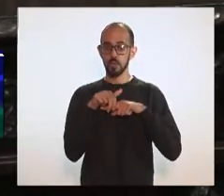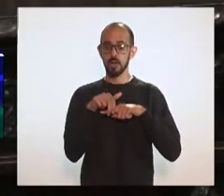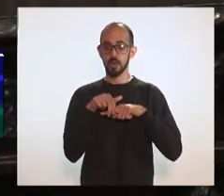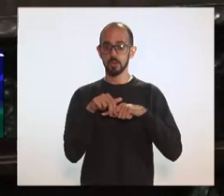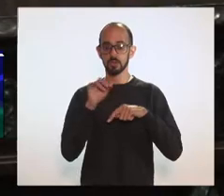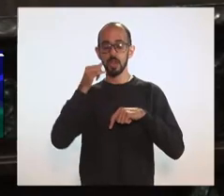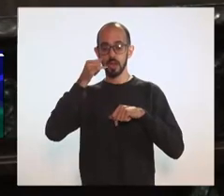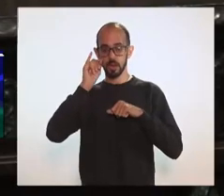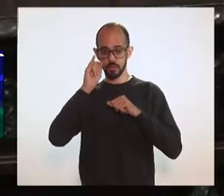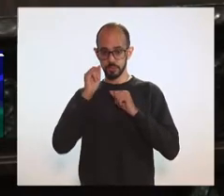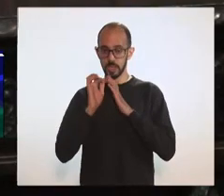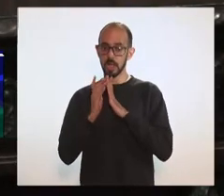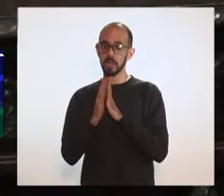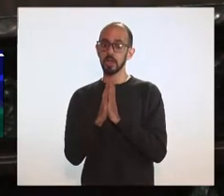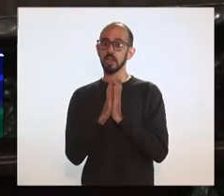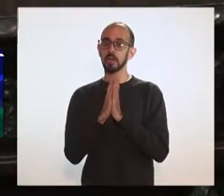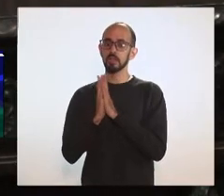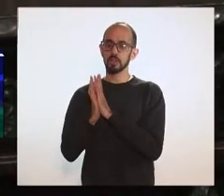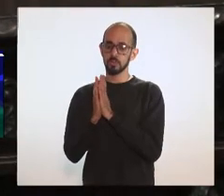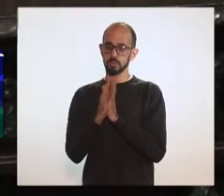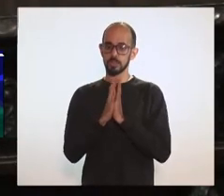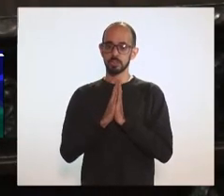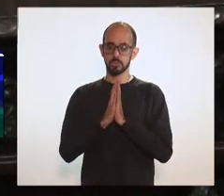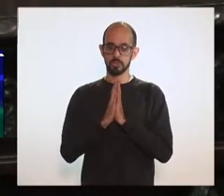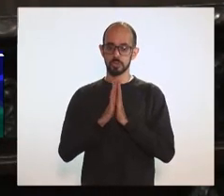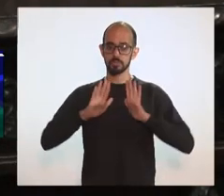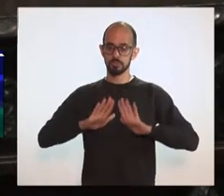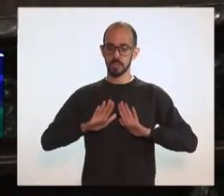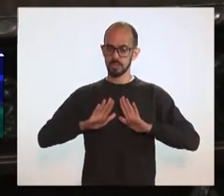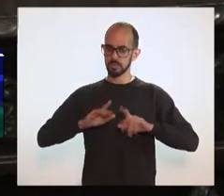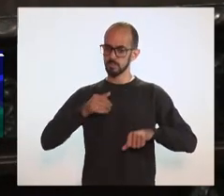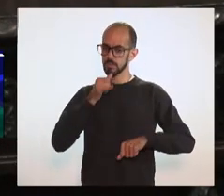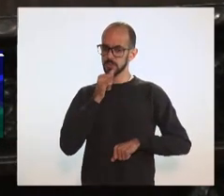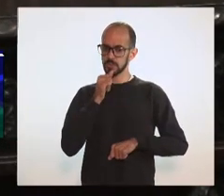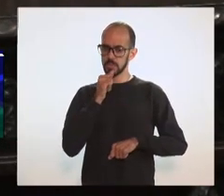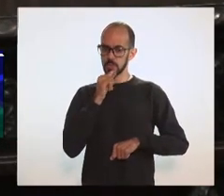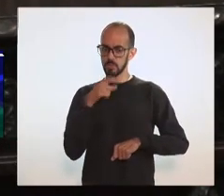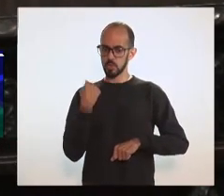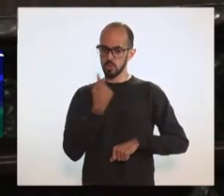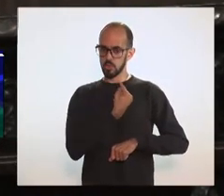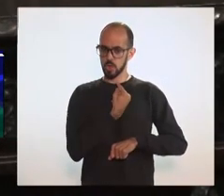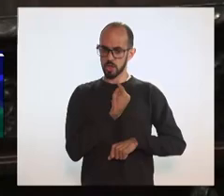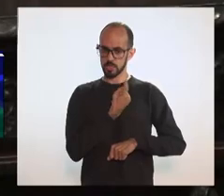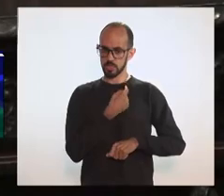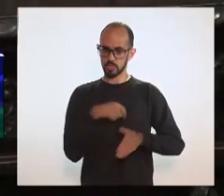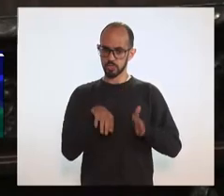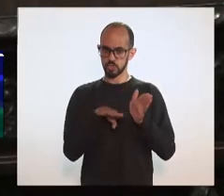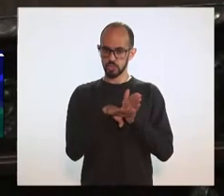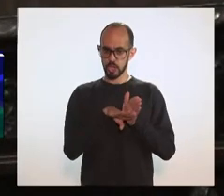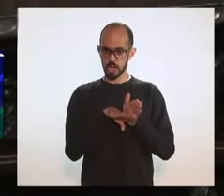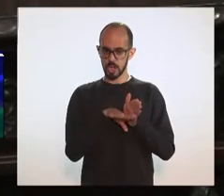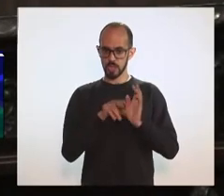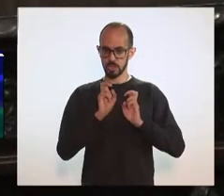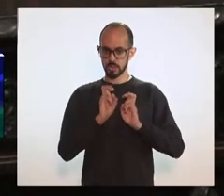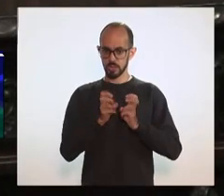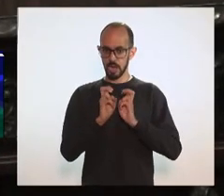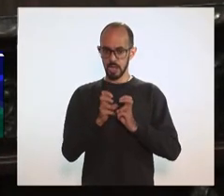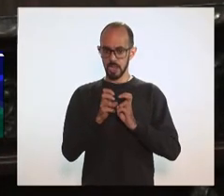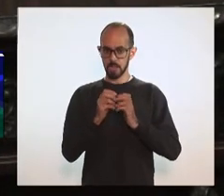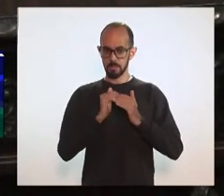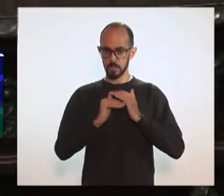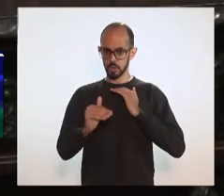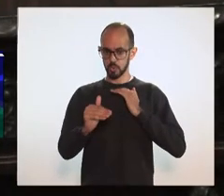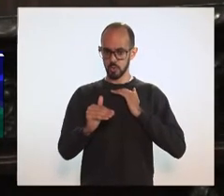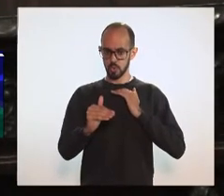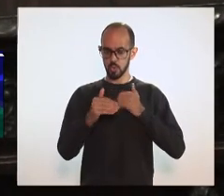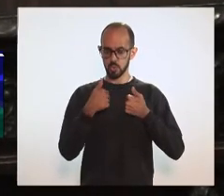evitar aglomerações. Quando nós, por exemplo, vamos nas estações de trem, de metrô, nos